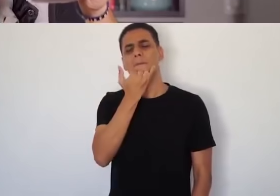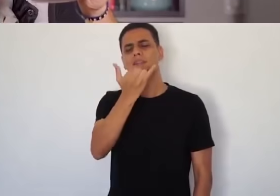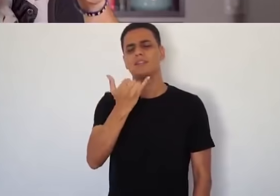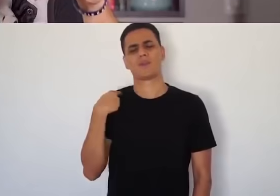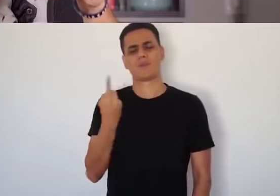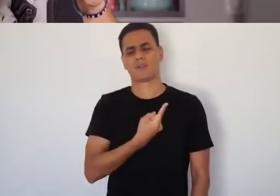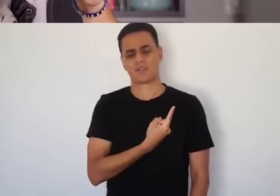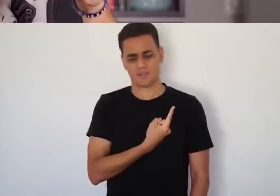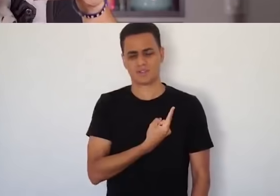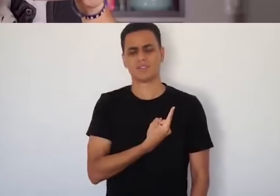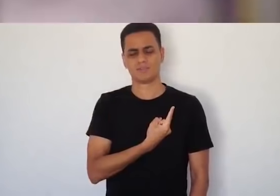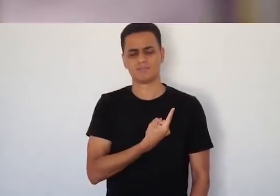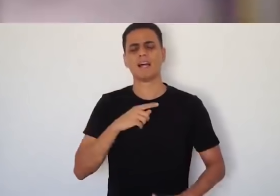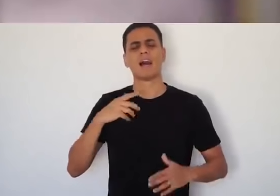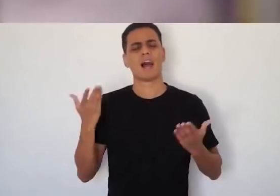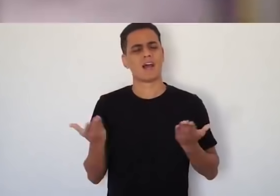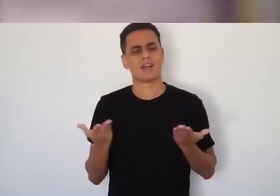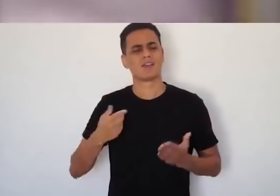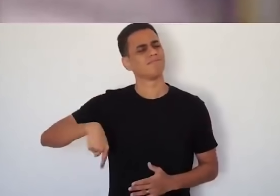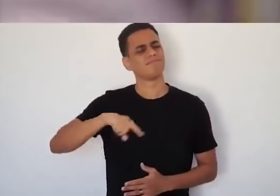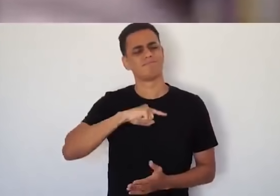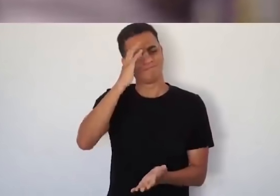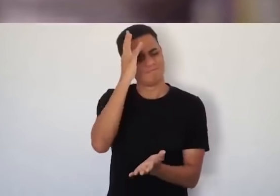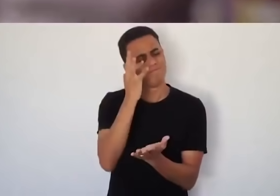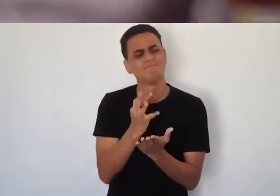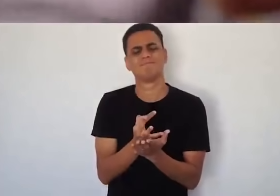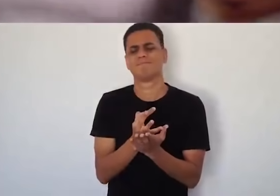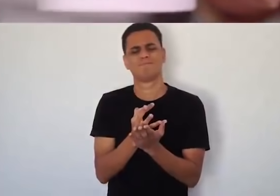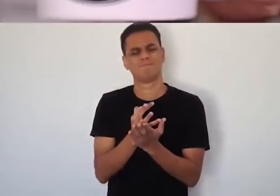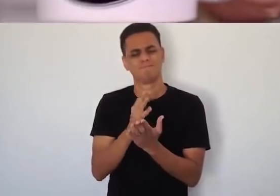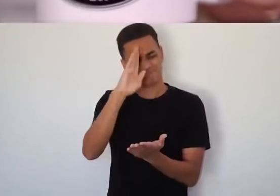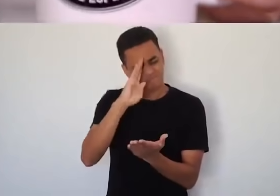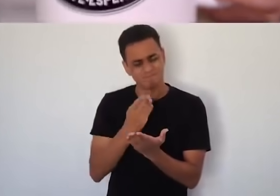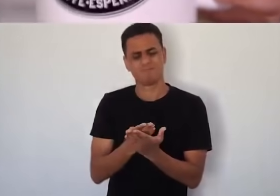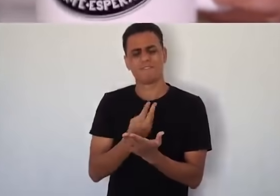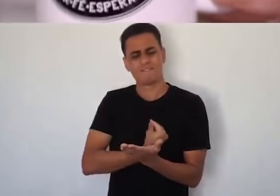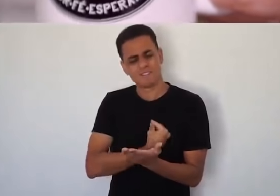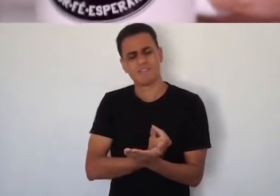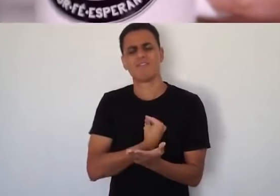fé e esperança. Um beijo, igreja. Um beijo, meu amigo. Deus te abençoe.